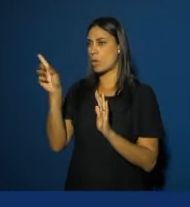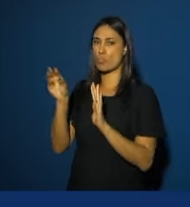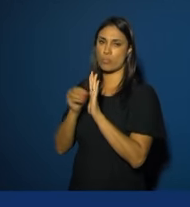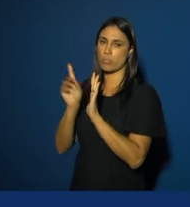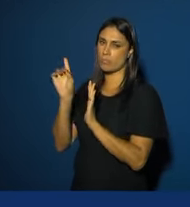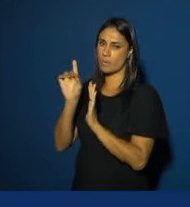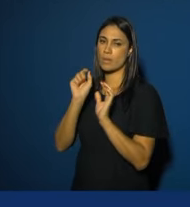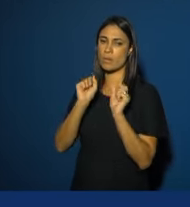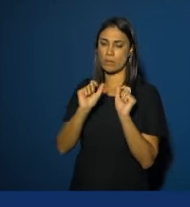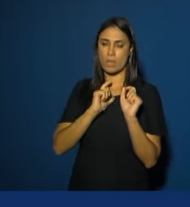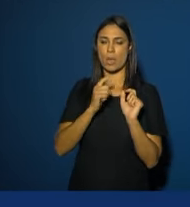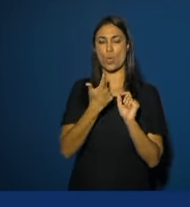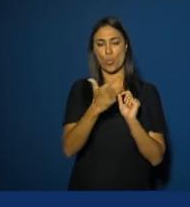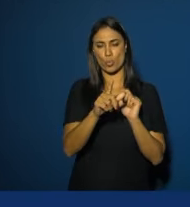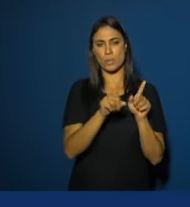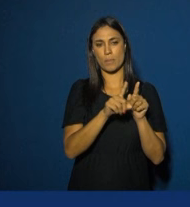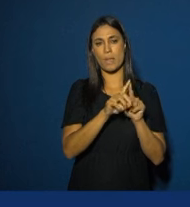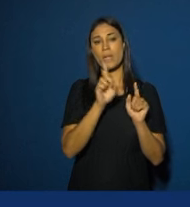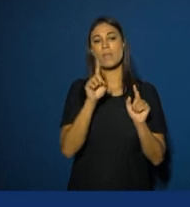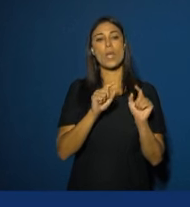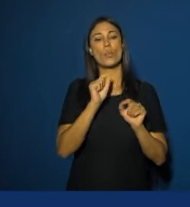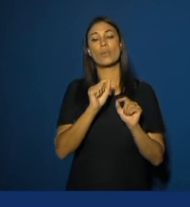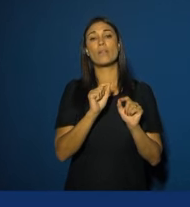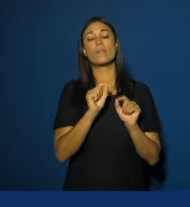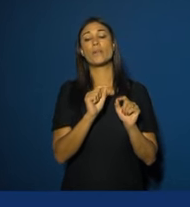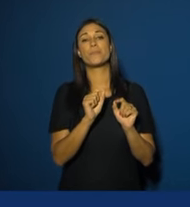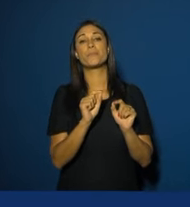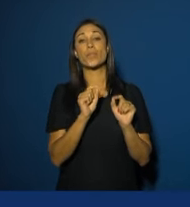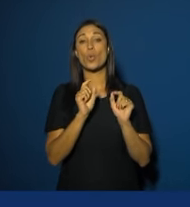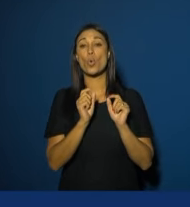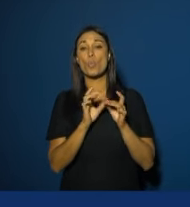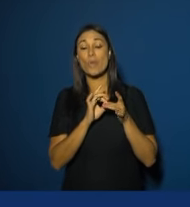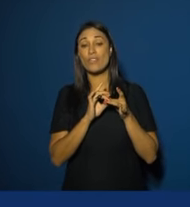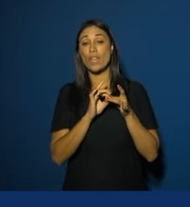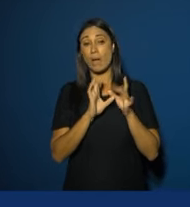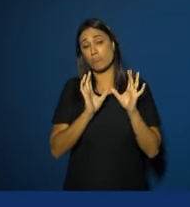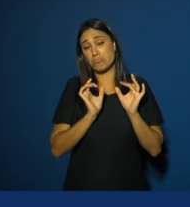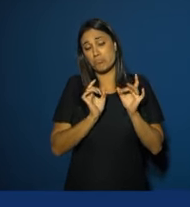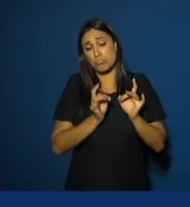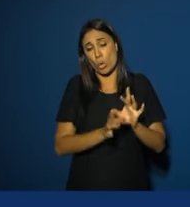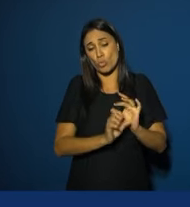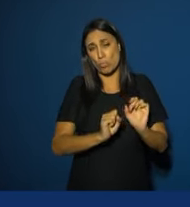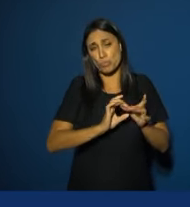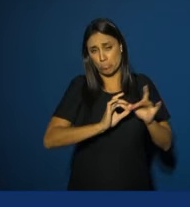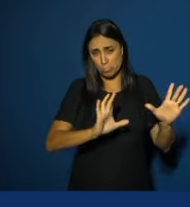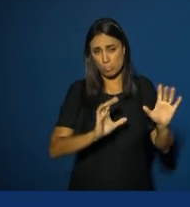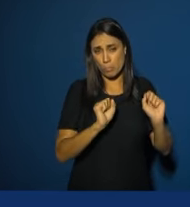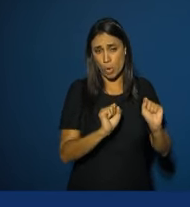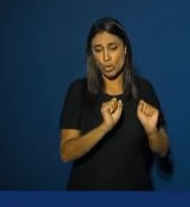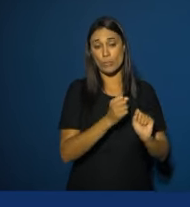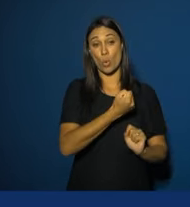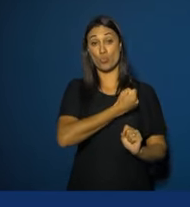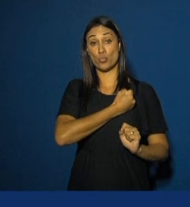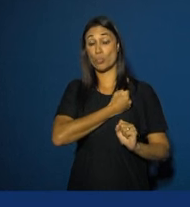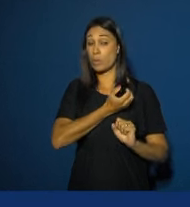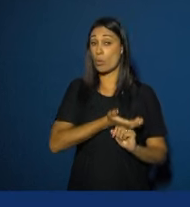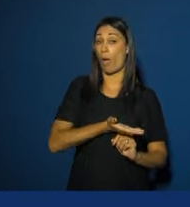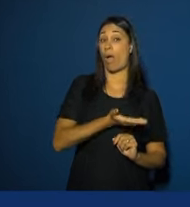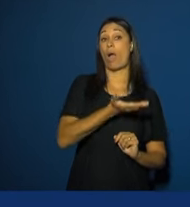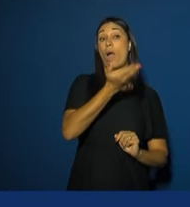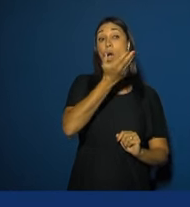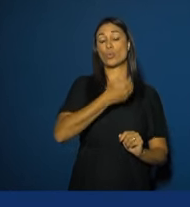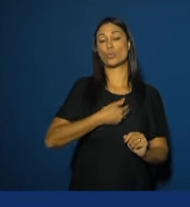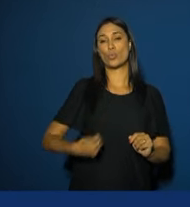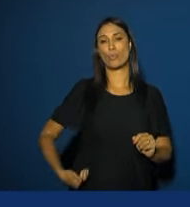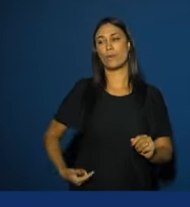de ferrovia, de portos, são aqueles que foram dados como autorização. Foi dado um número bastante elevado no